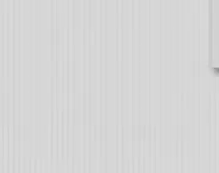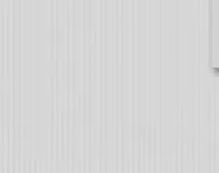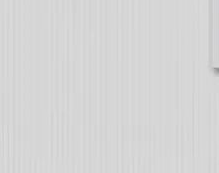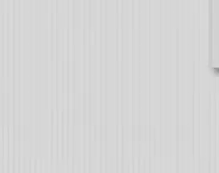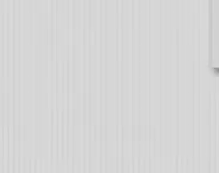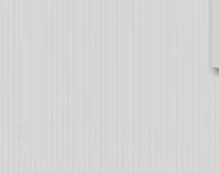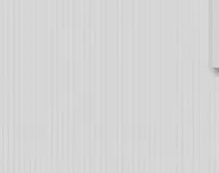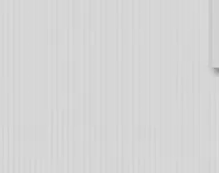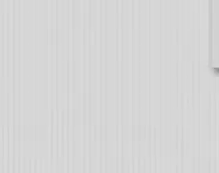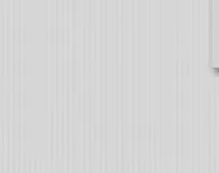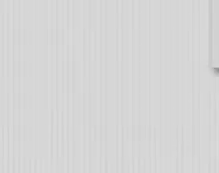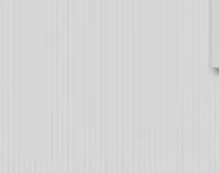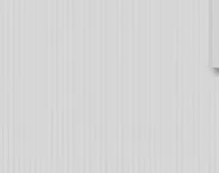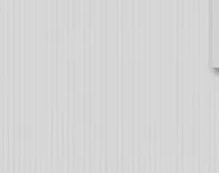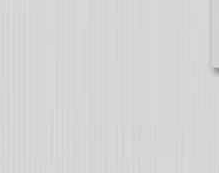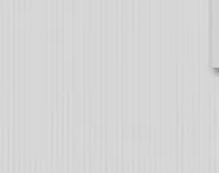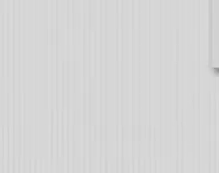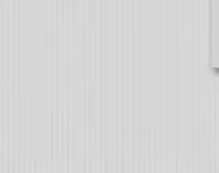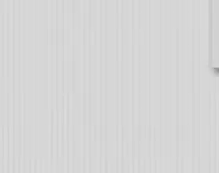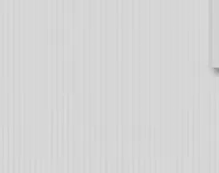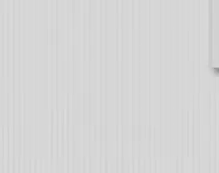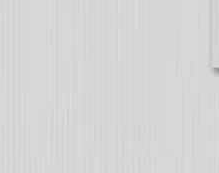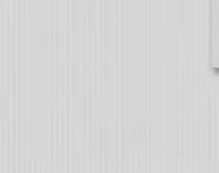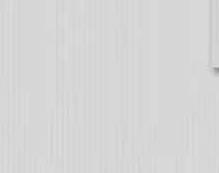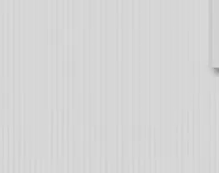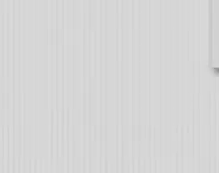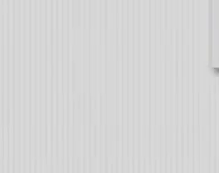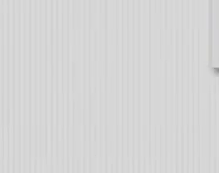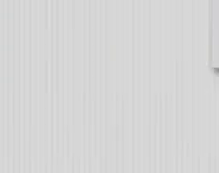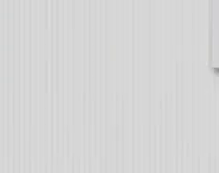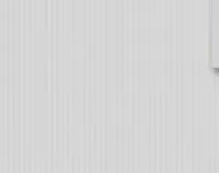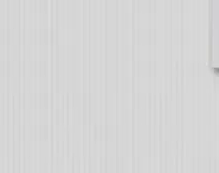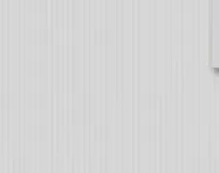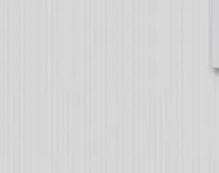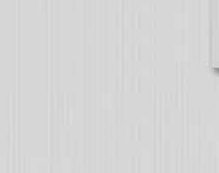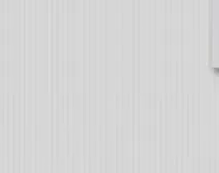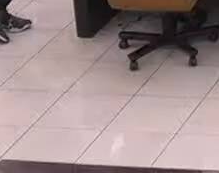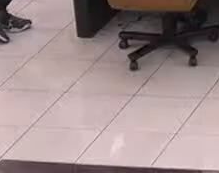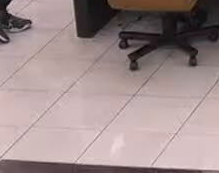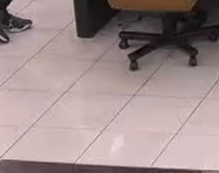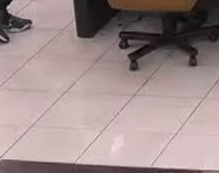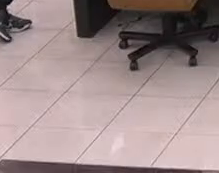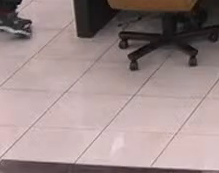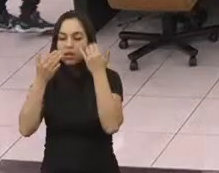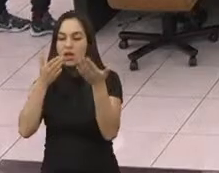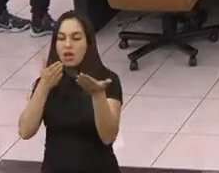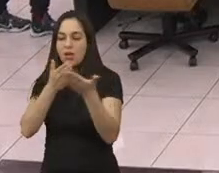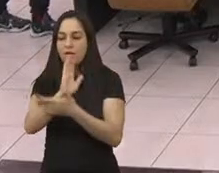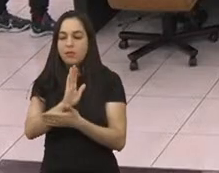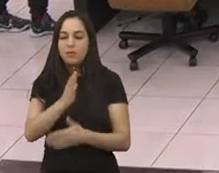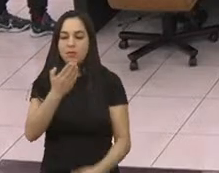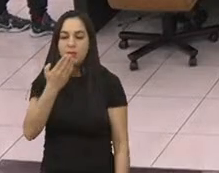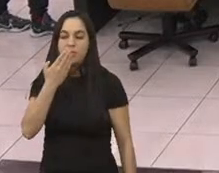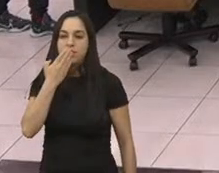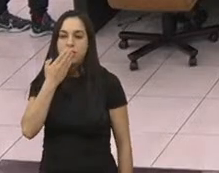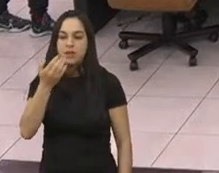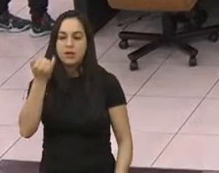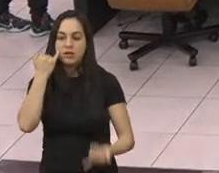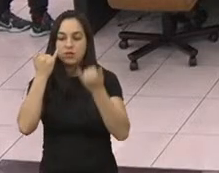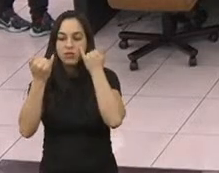Pedido de informações aprovado. Próximo pedido de informações. Pedido de informações